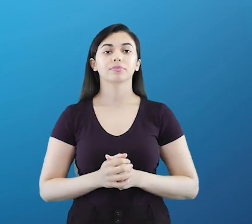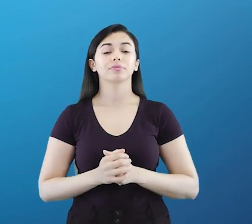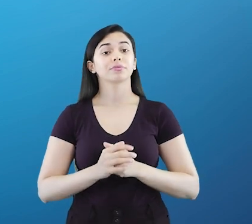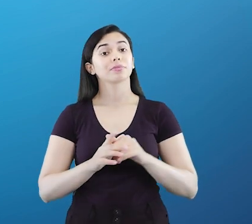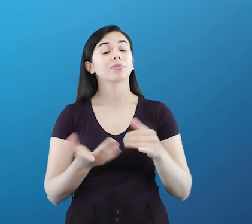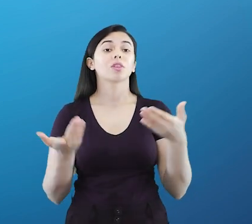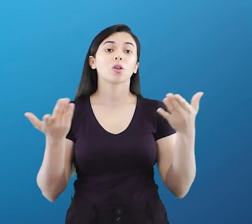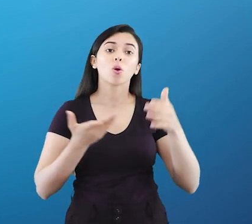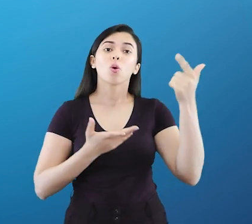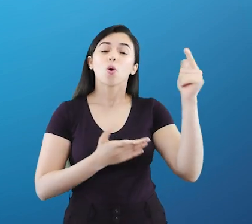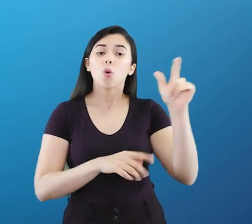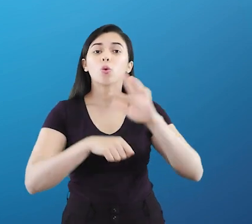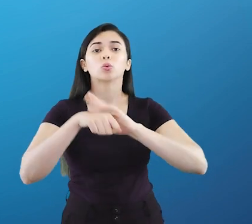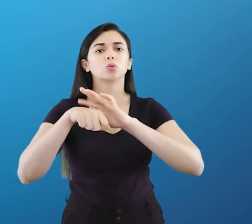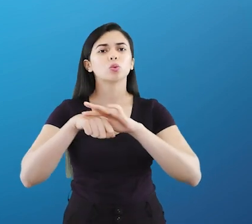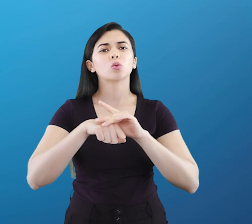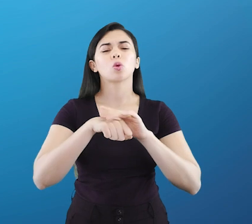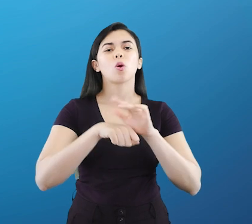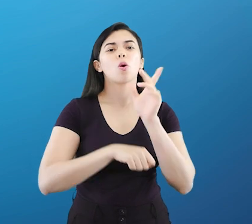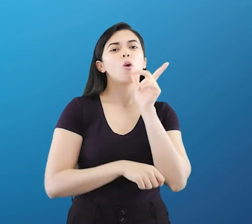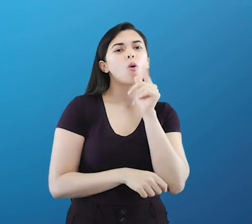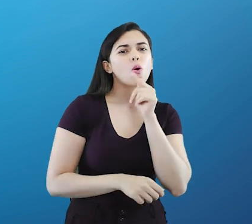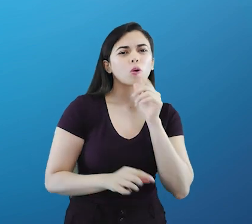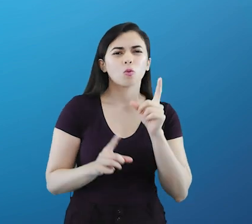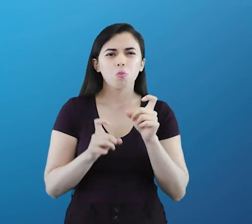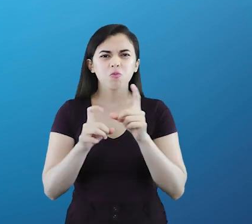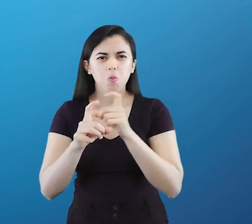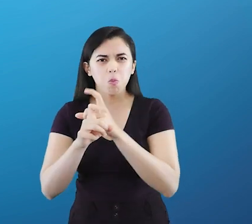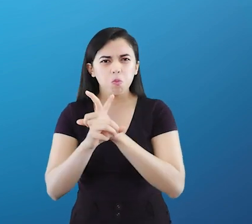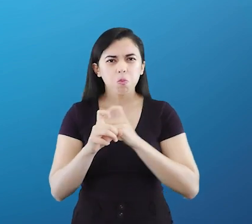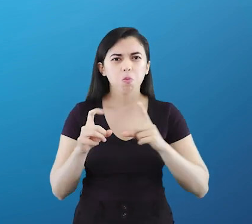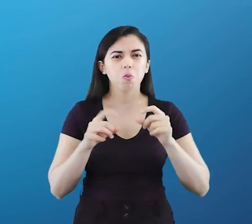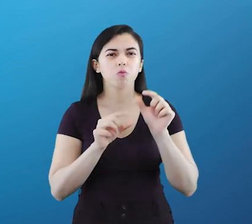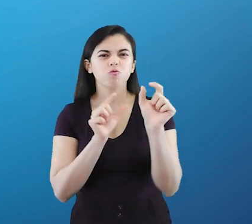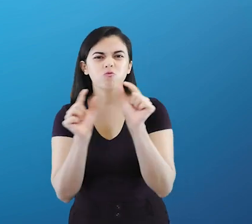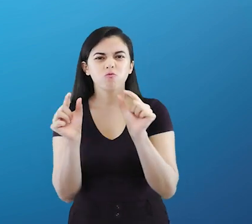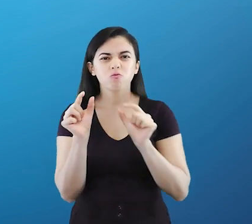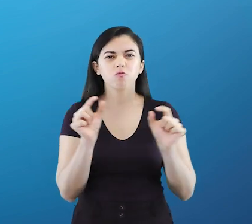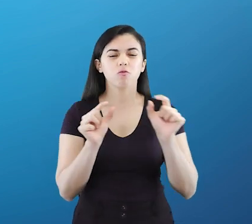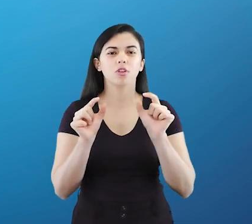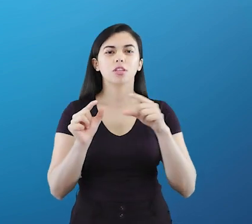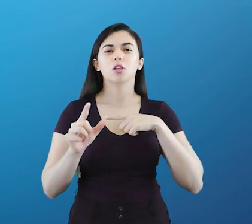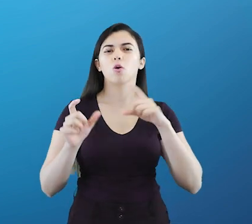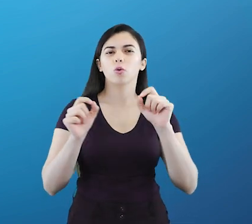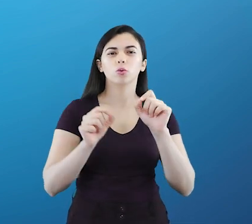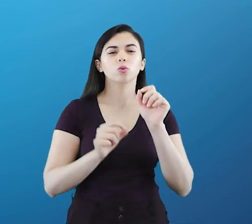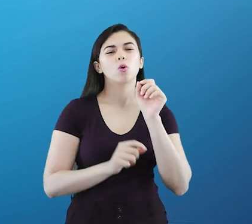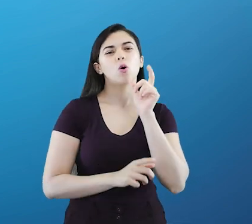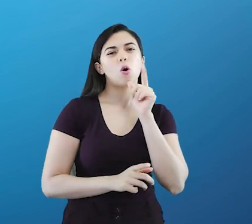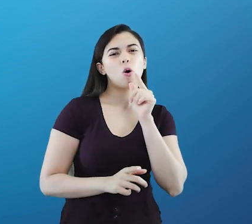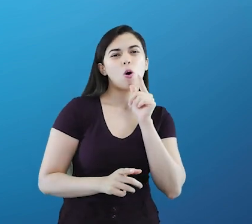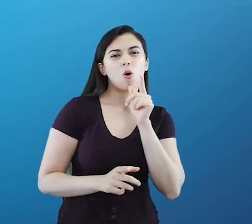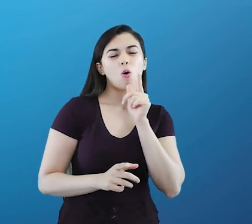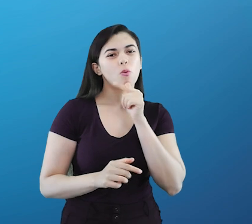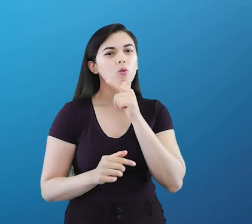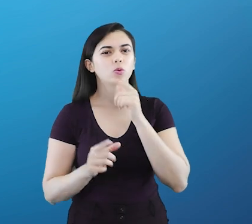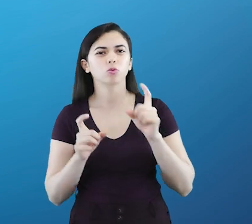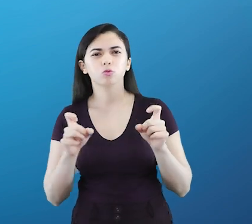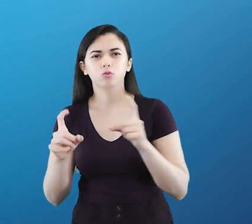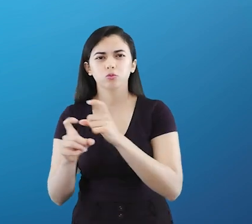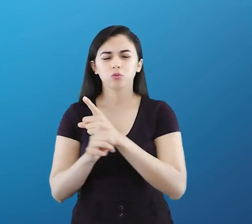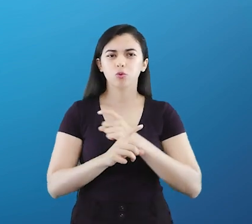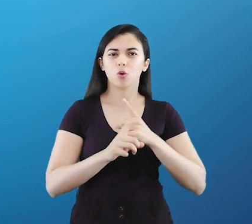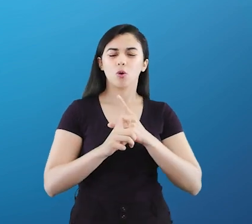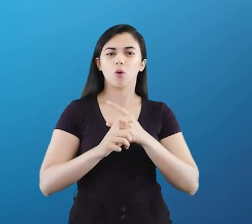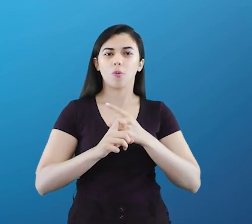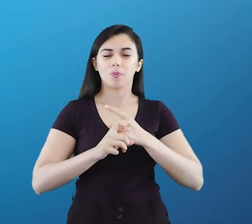Cólera é uma segunda doença transmitida por água contaminada. A cólera é causada por uma bactéria que atinge o intestino